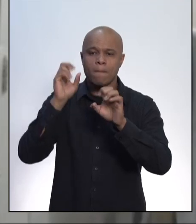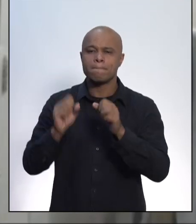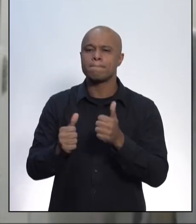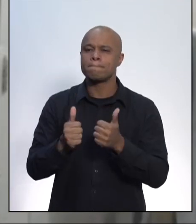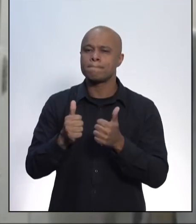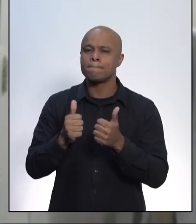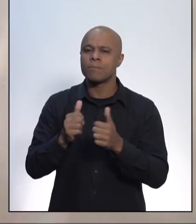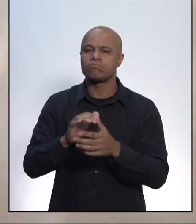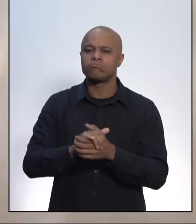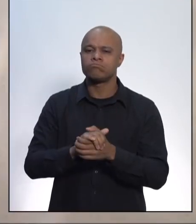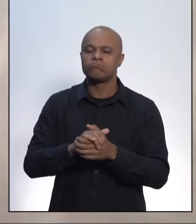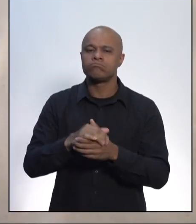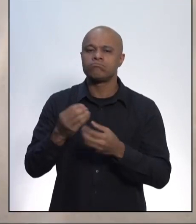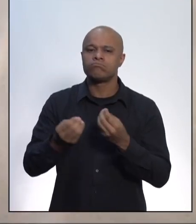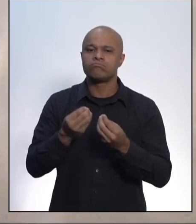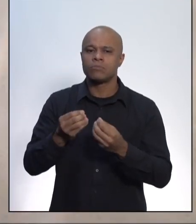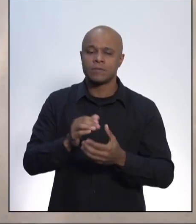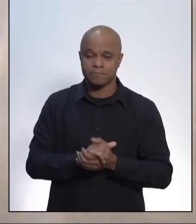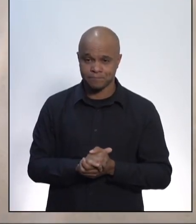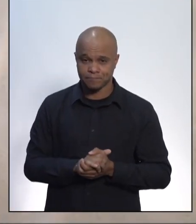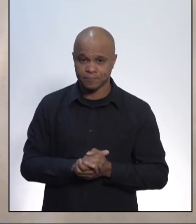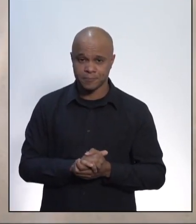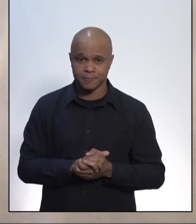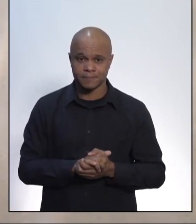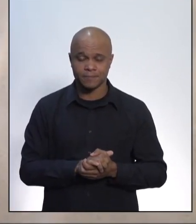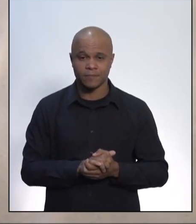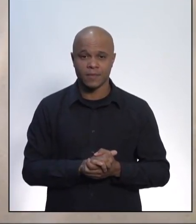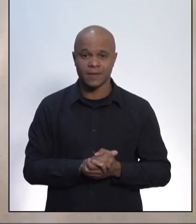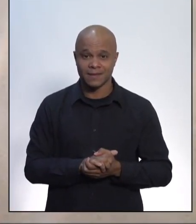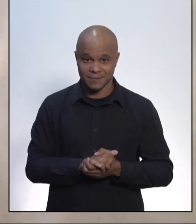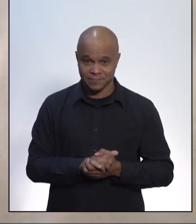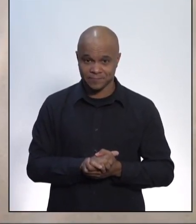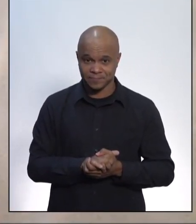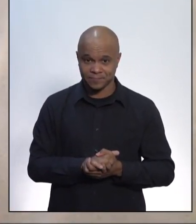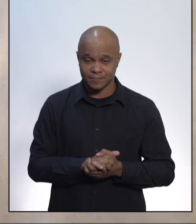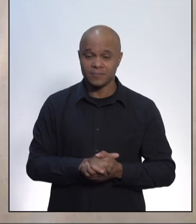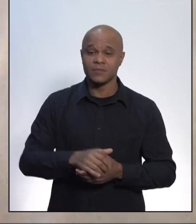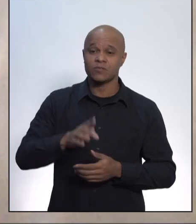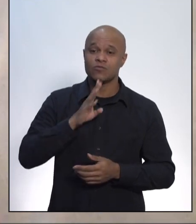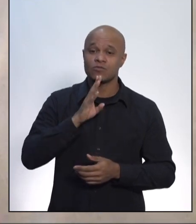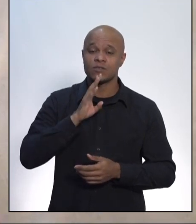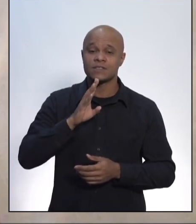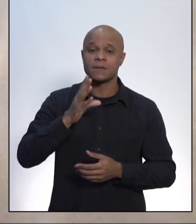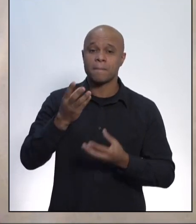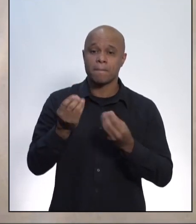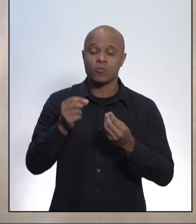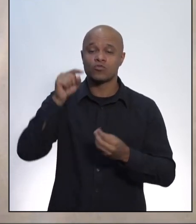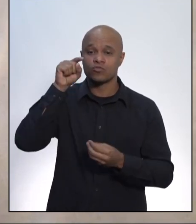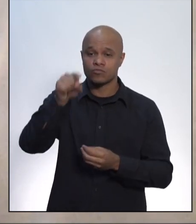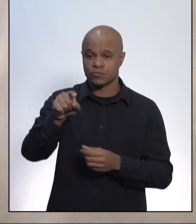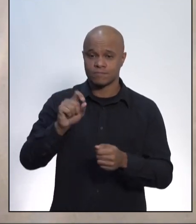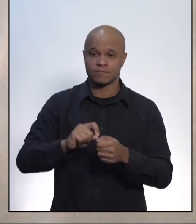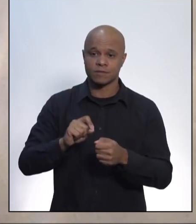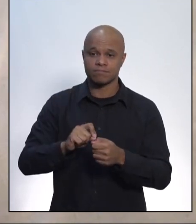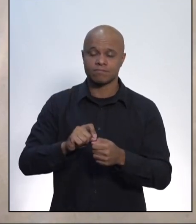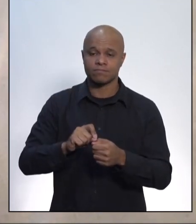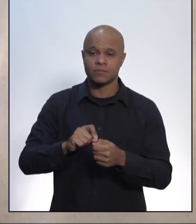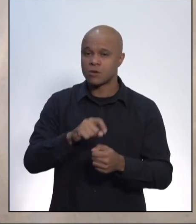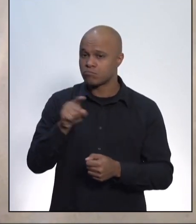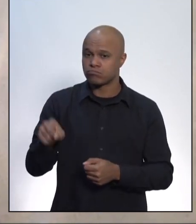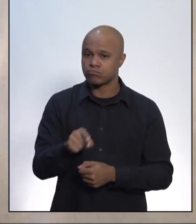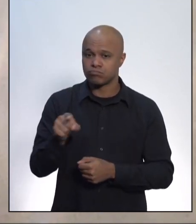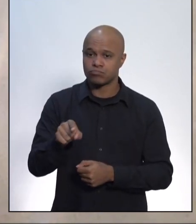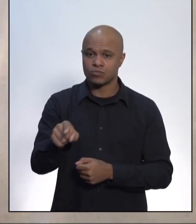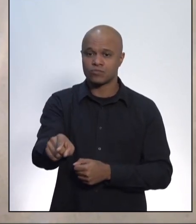empreendedor? Eu posso iniciar. Eu acho que é conhecer profundamente aquilo que você se propõe a fazer. Não adianta eu